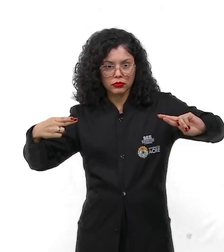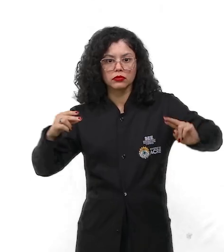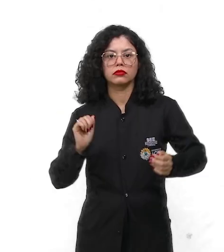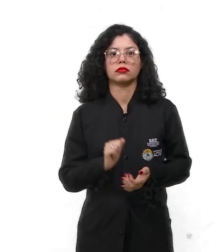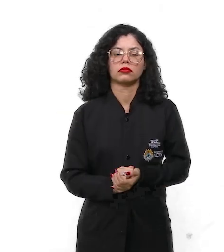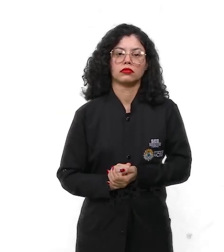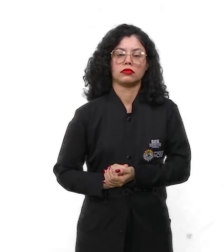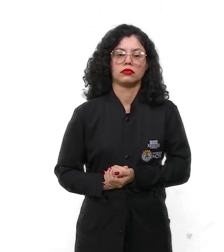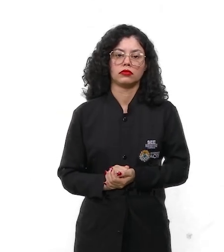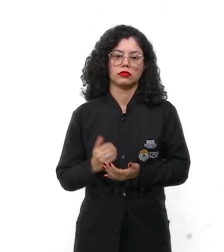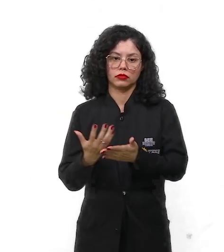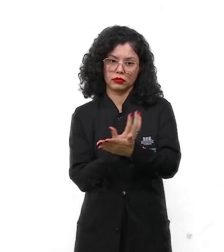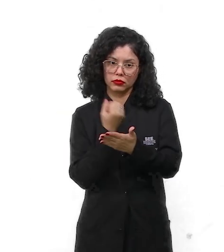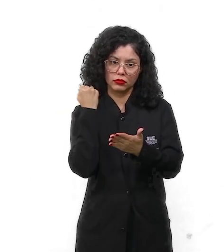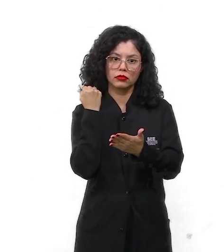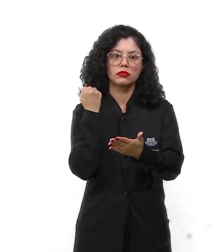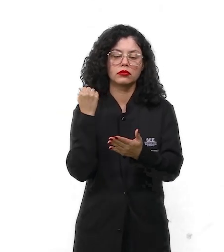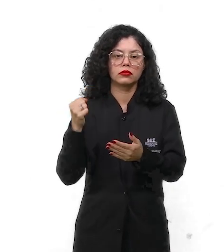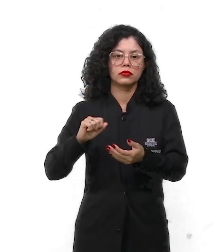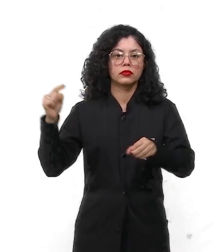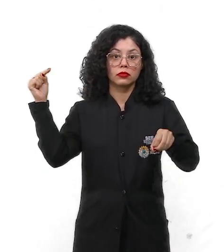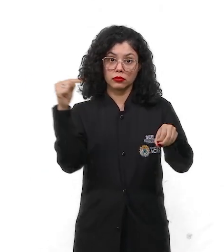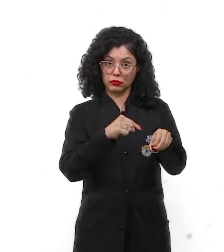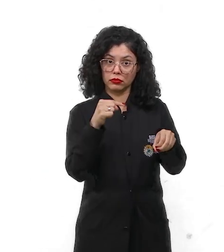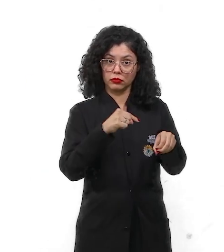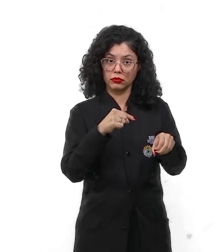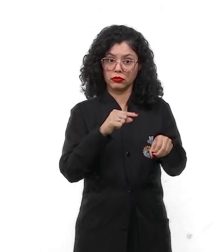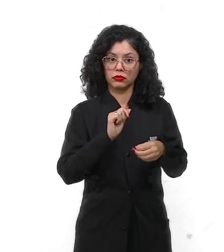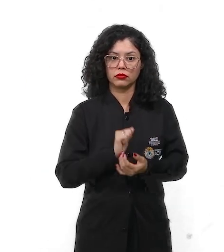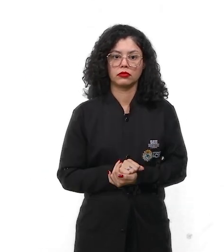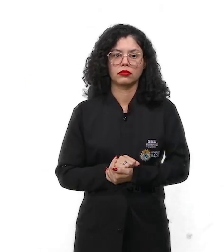Eles vão ser retirados do núcleo.